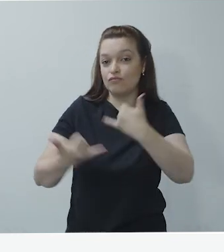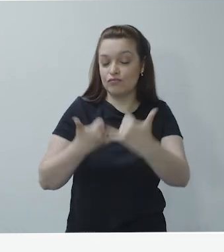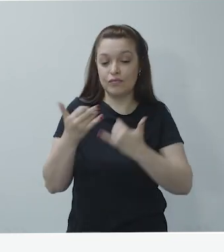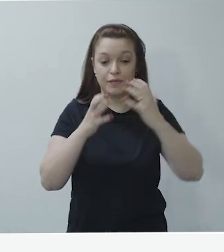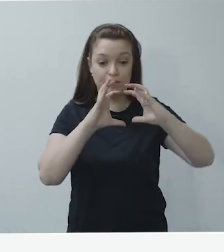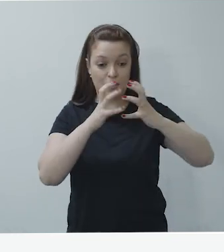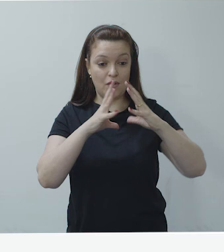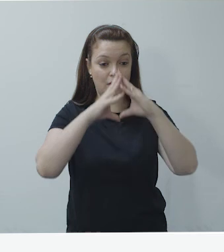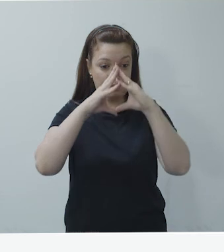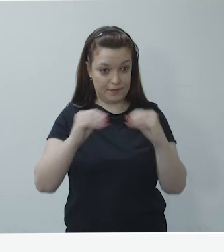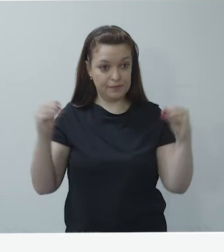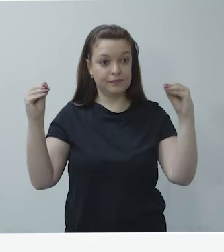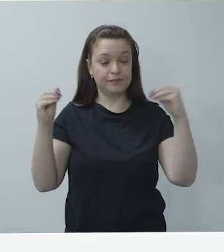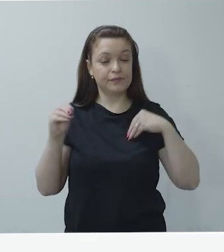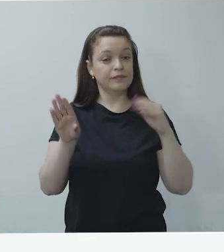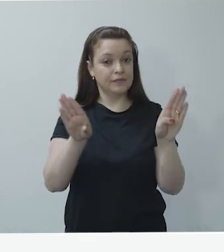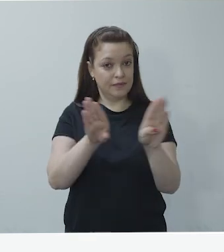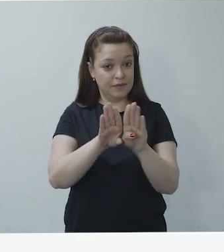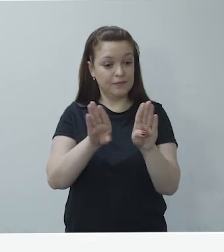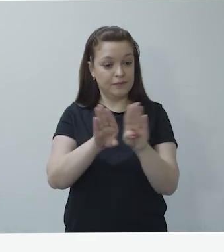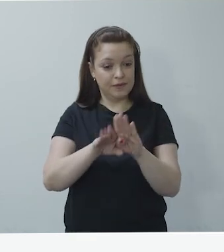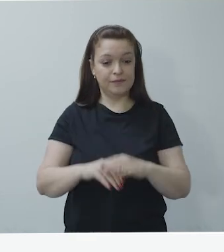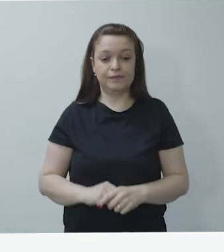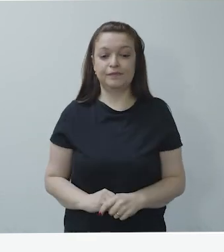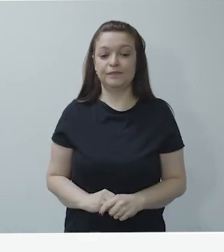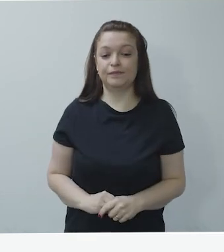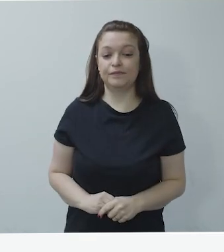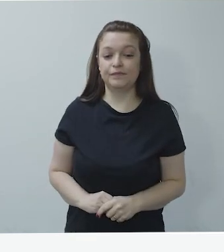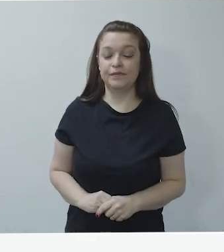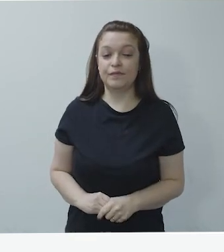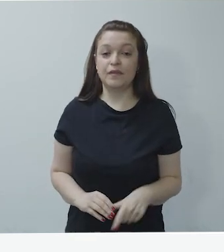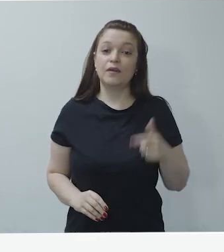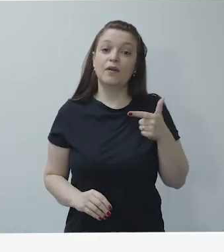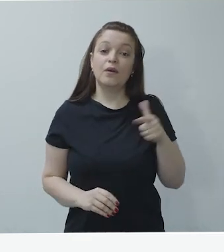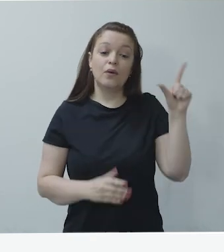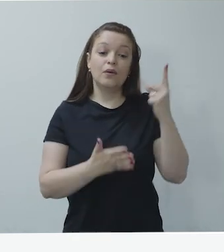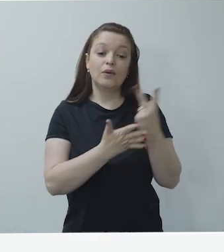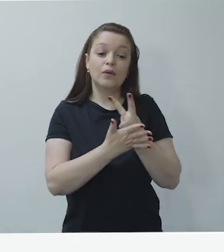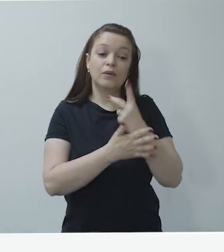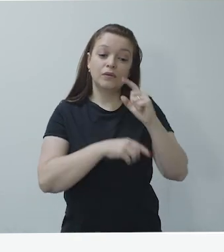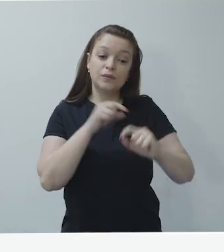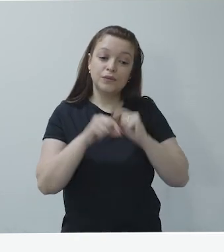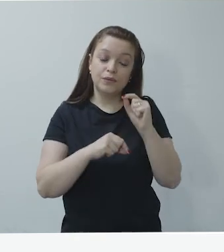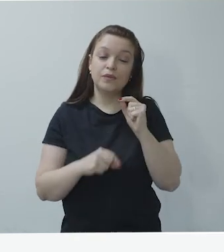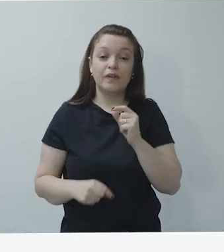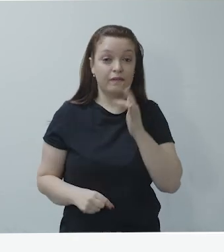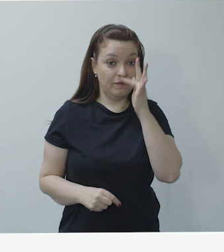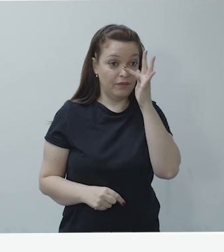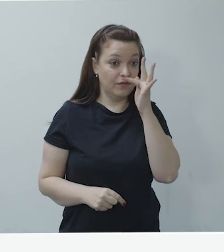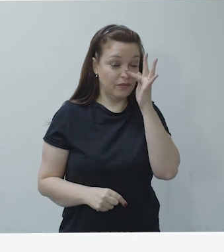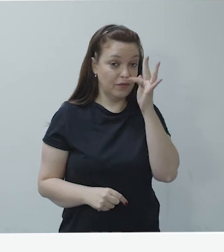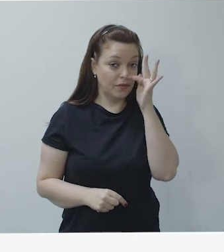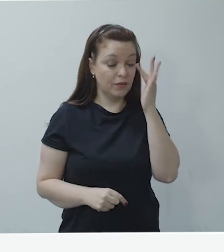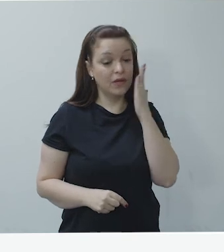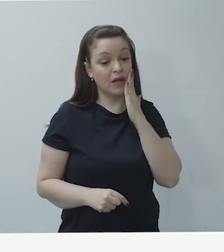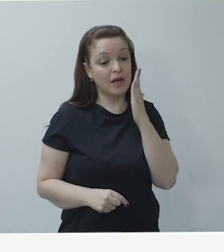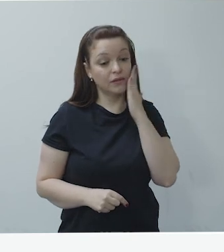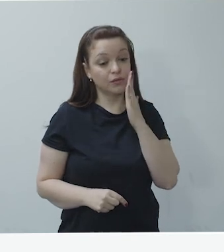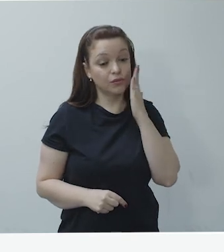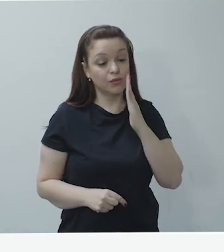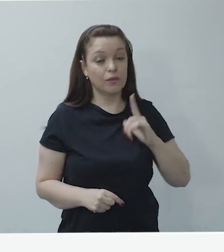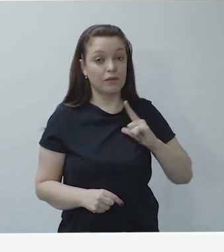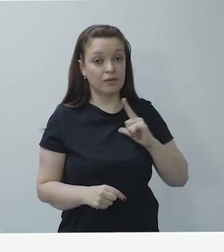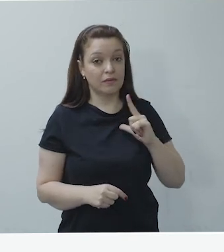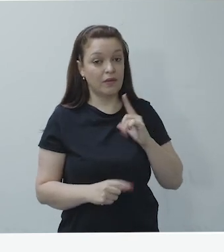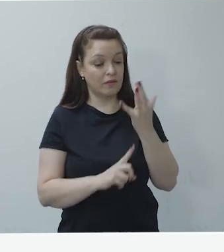brincando ali, né? Também sumiu na imagem. Outro erro é a flor azul. Na